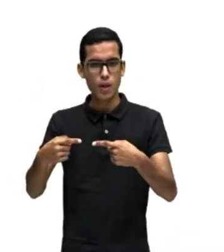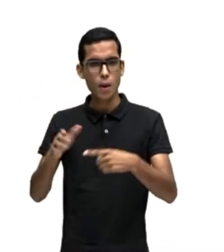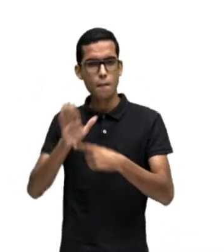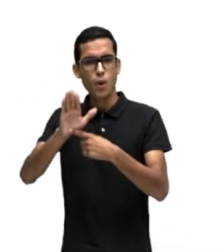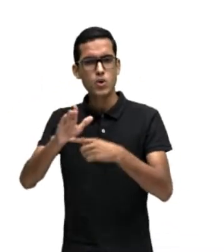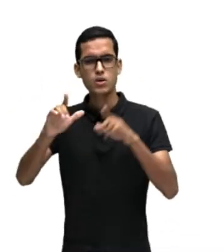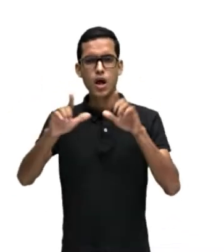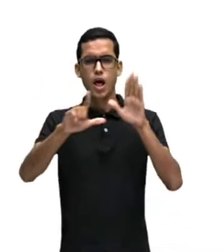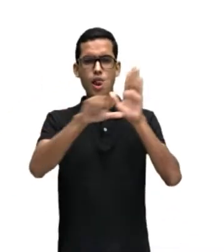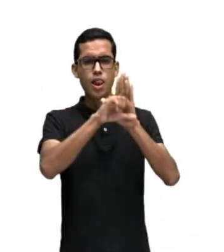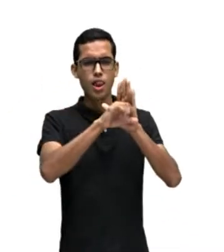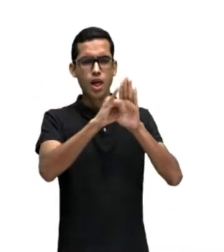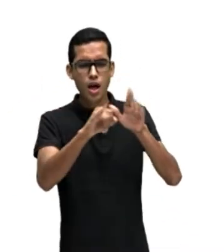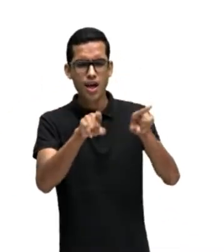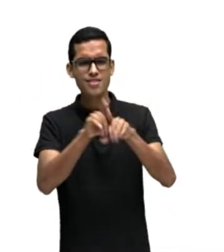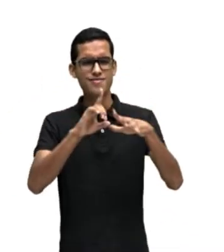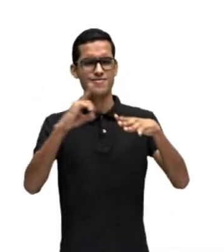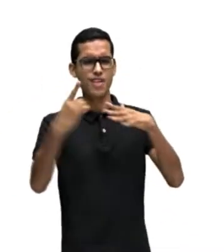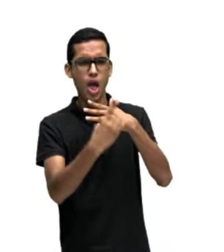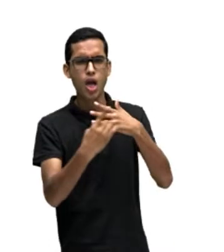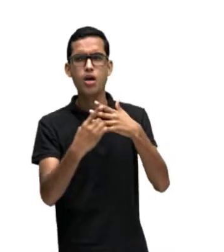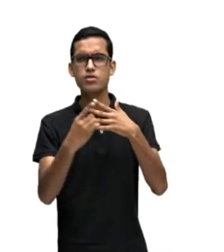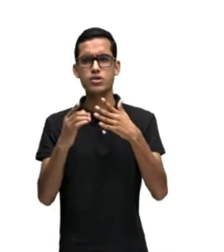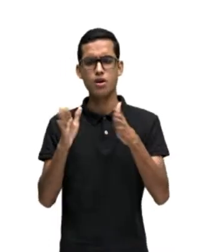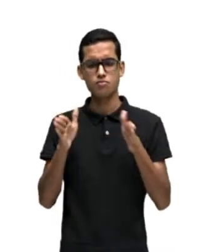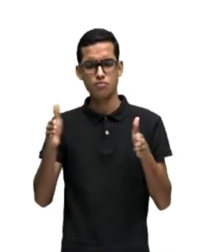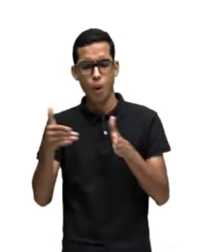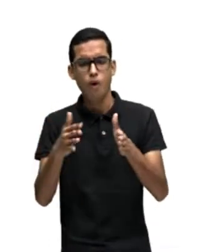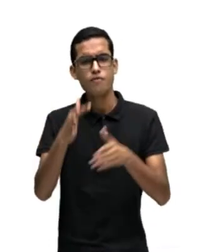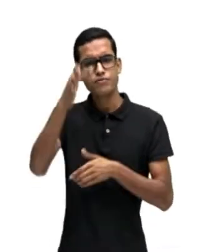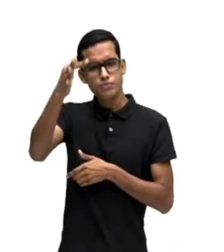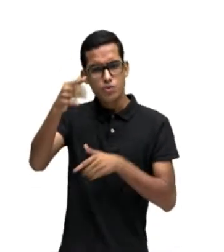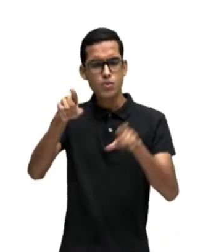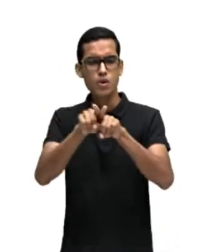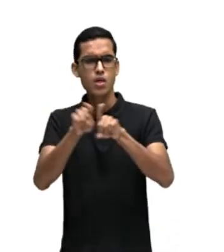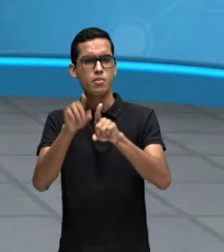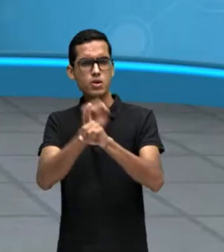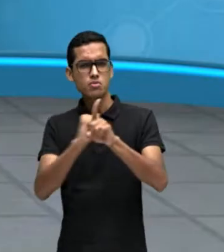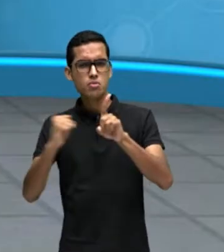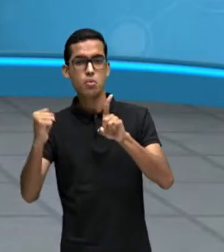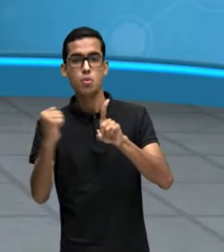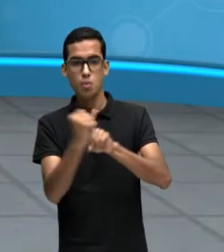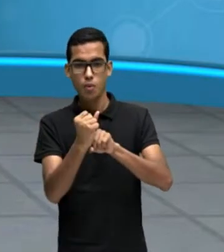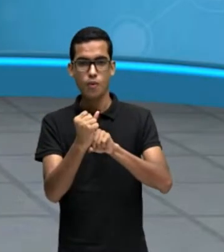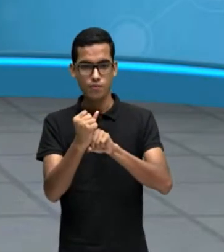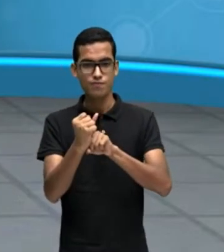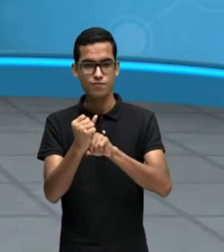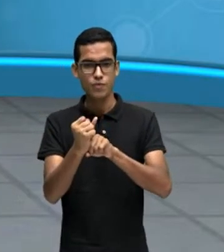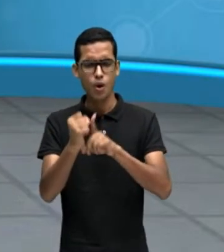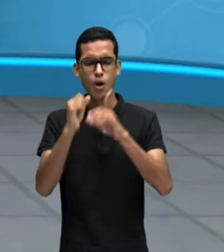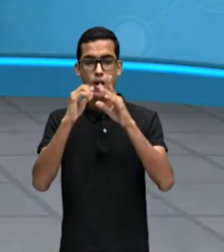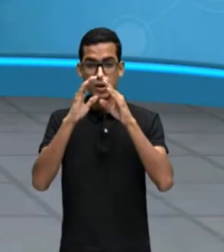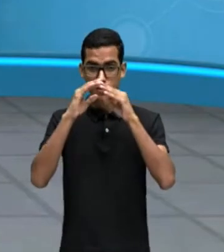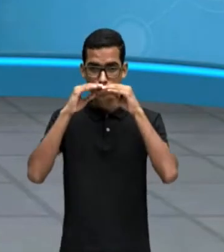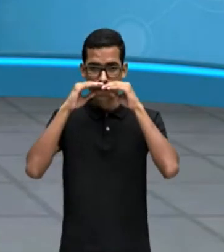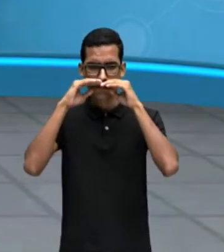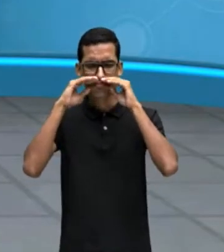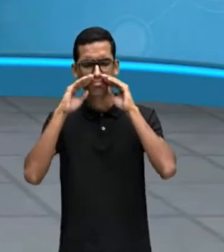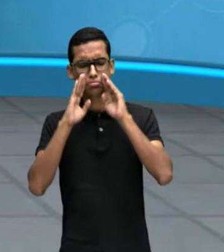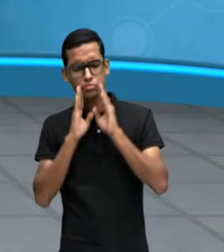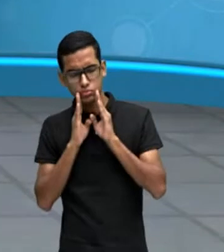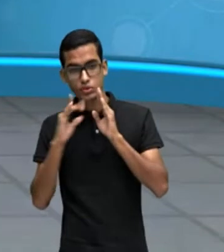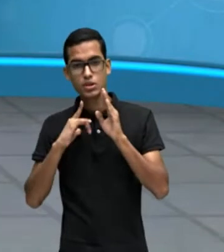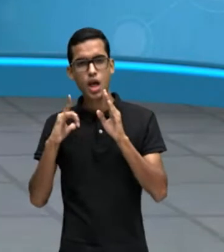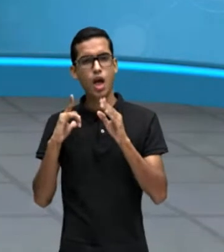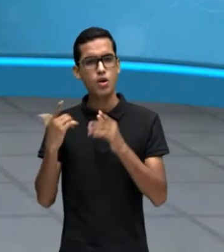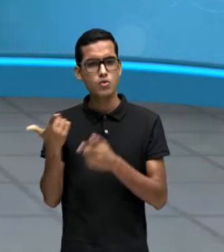deuses, o destino ou a sociedade. A tragédia ela tem esse poder de ter os conflitos, né? Uma pessoa contra